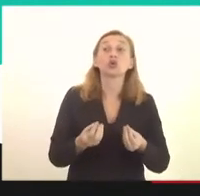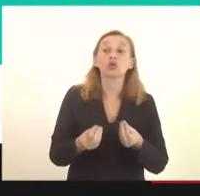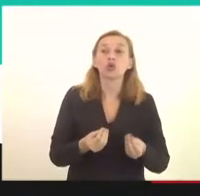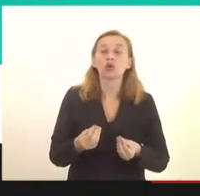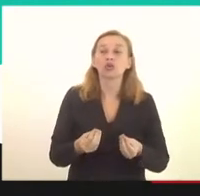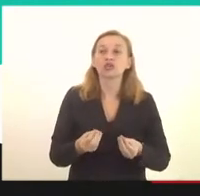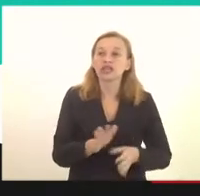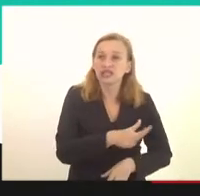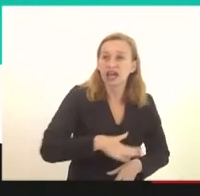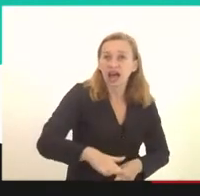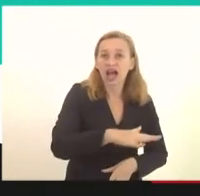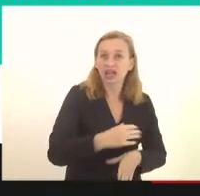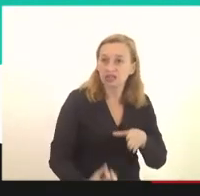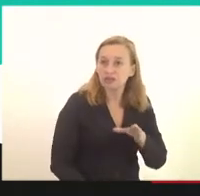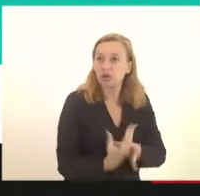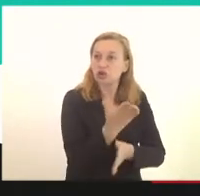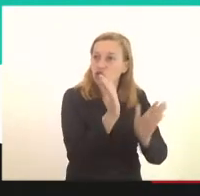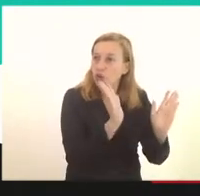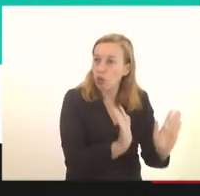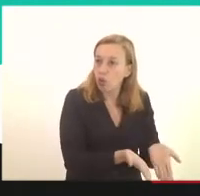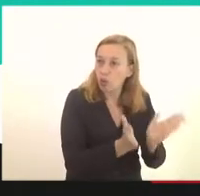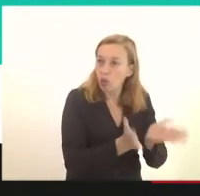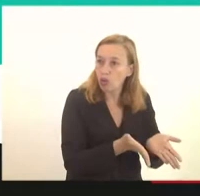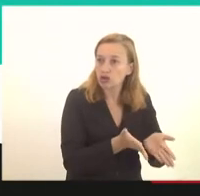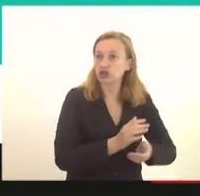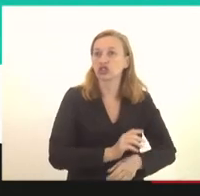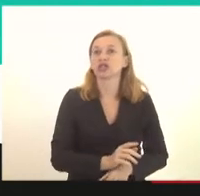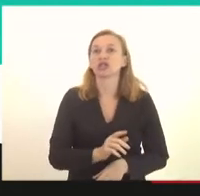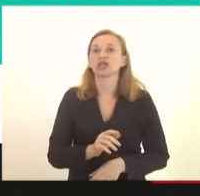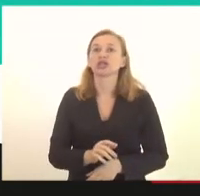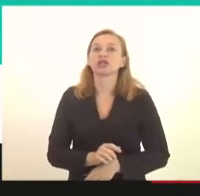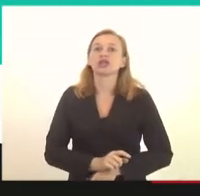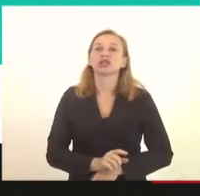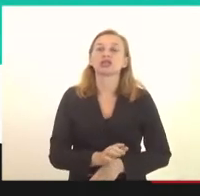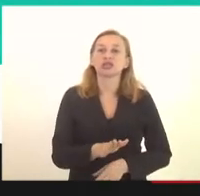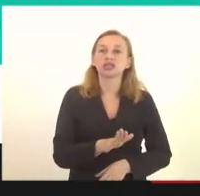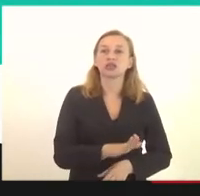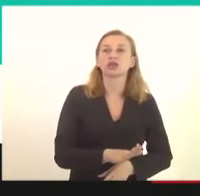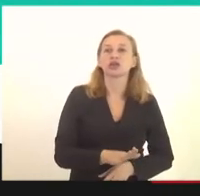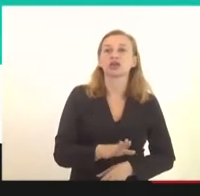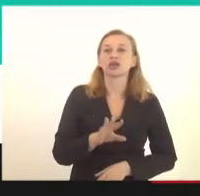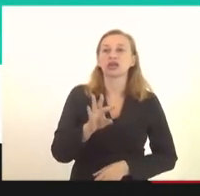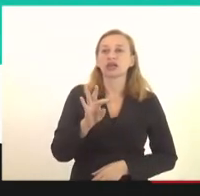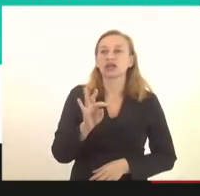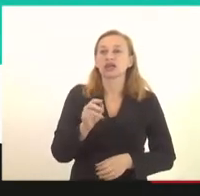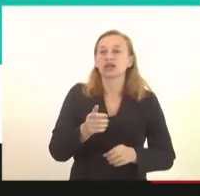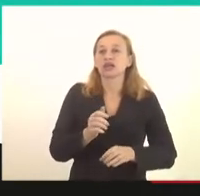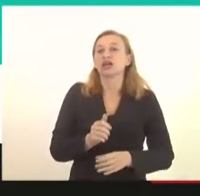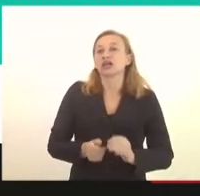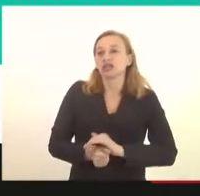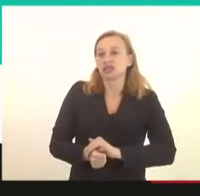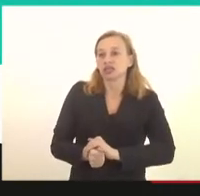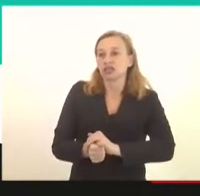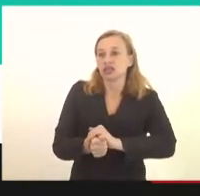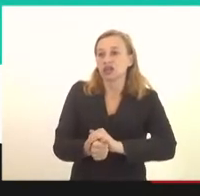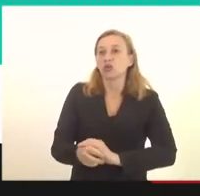campo, na área de produção hoje, no campo Tartaruga Verde e Módulo 3 Espadarte, onde a Petrobras é a